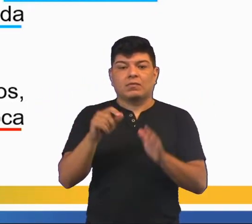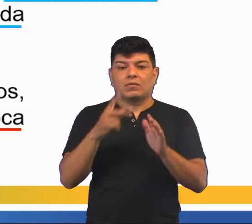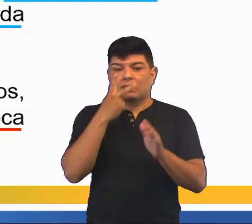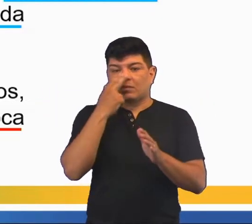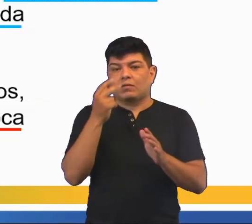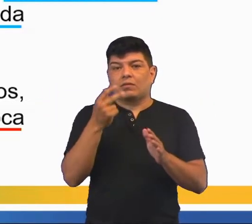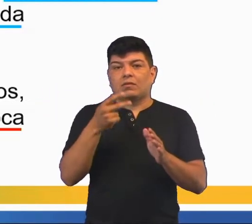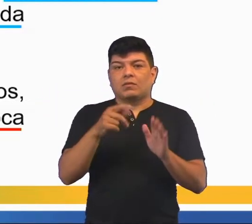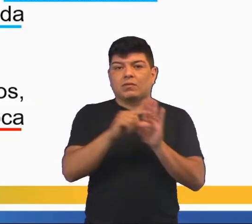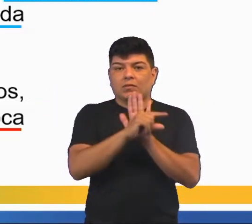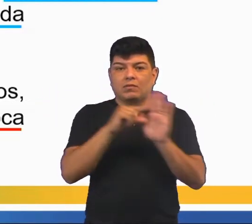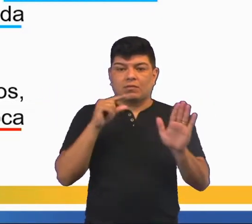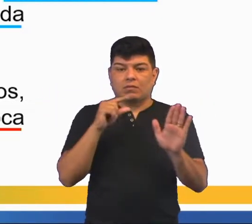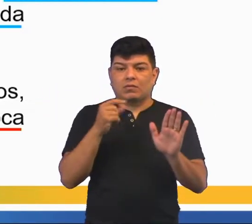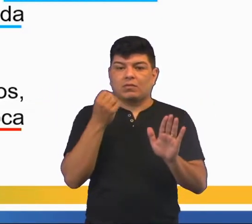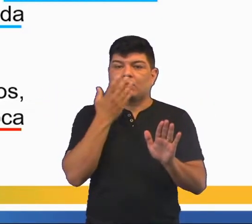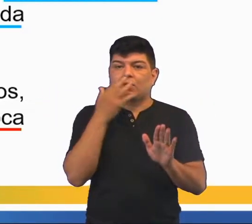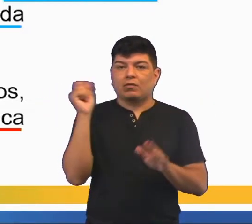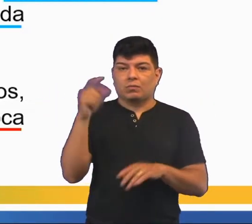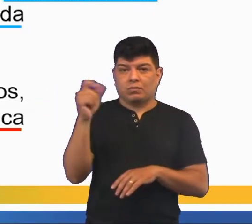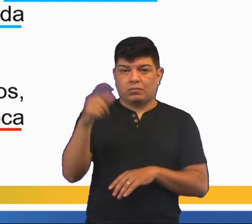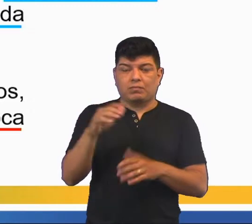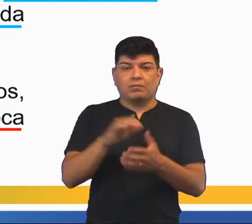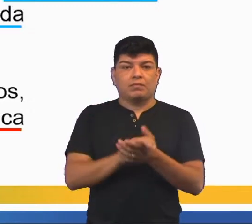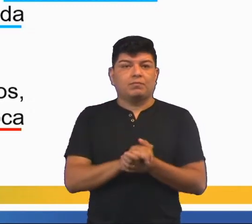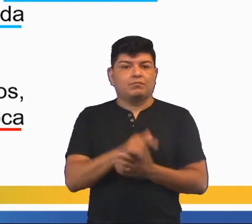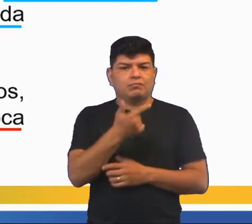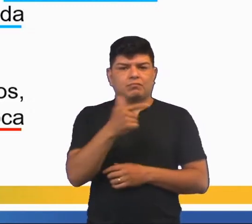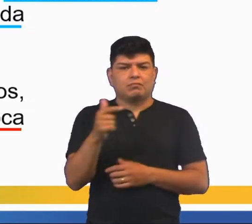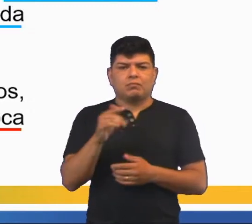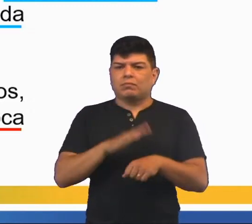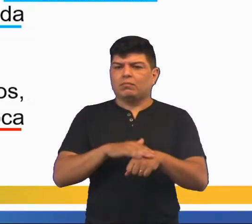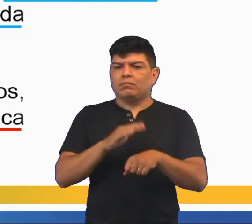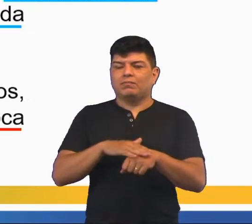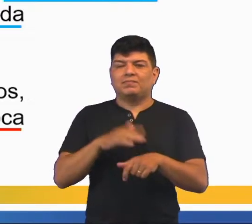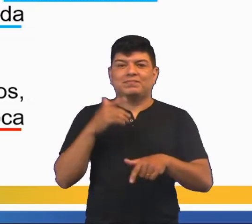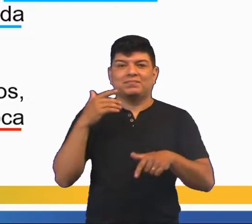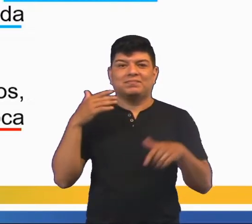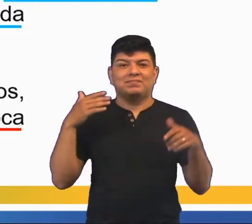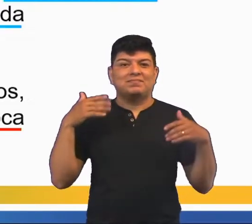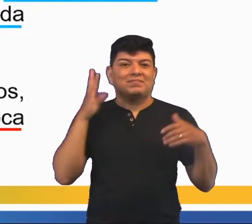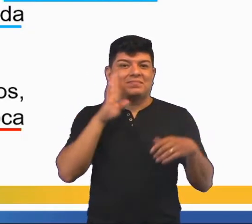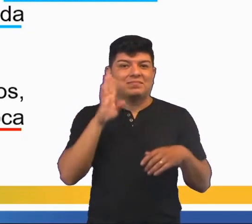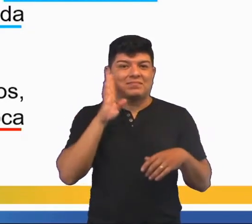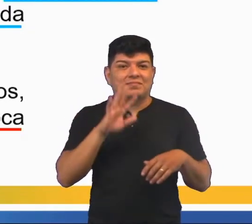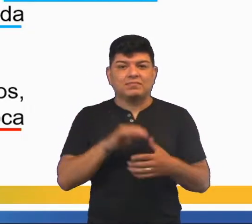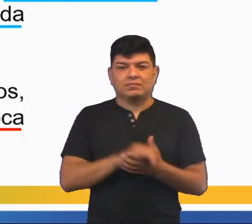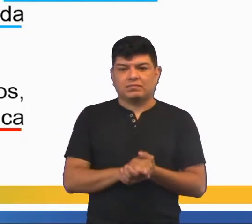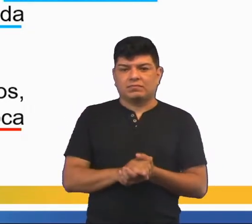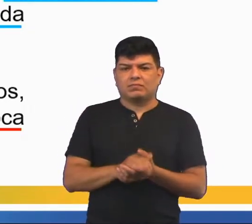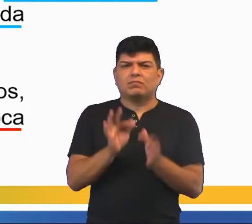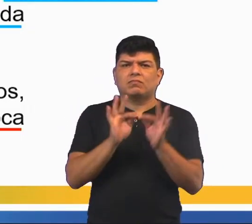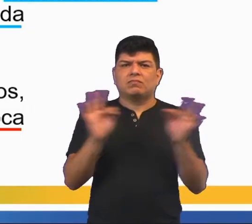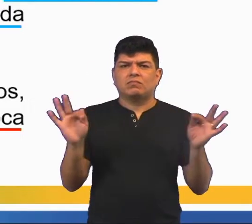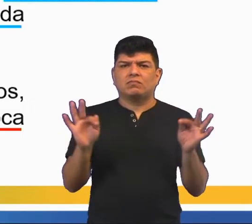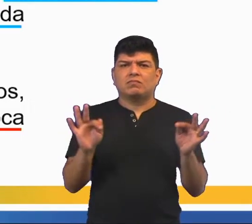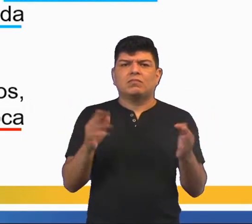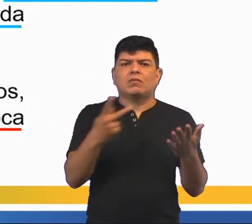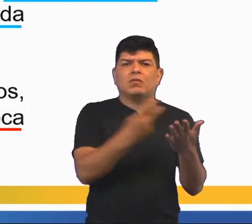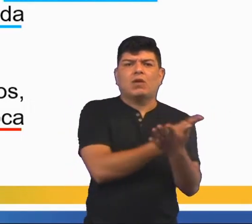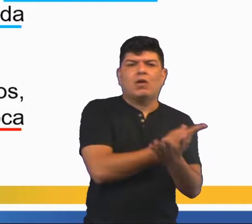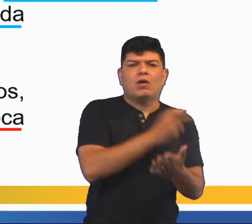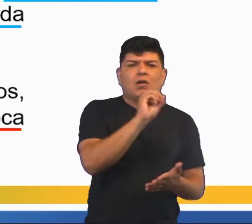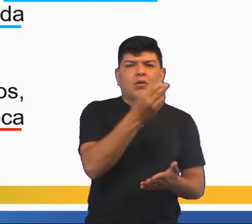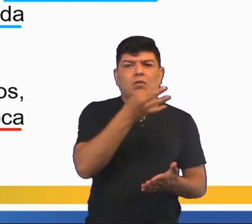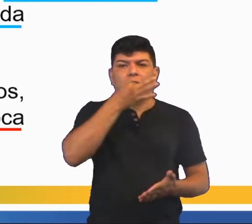fala aqui que está grifado de azul. Não há nada mais divertido. E essa frase é um fato